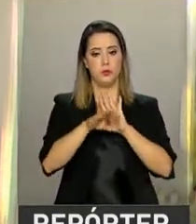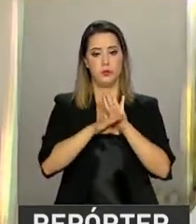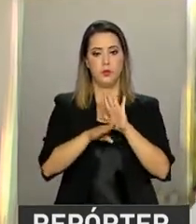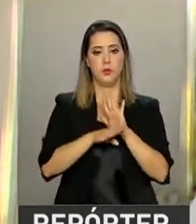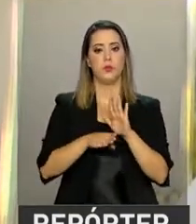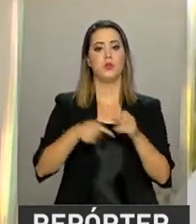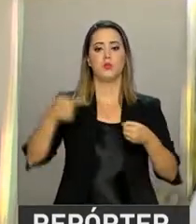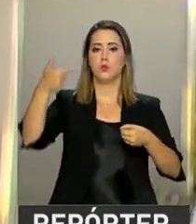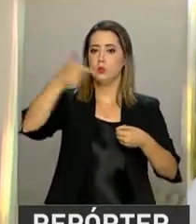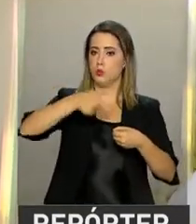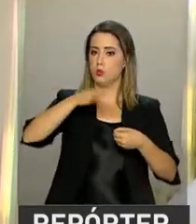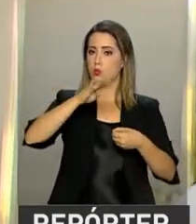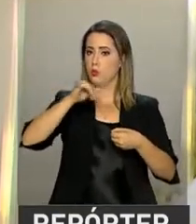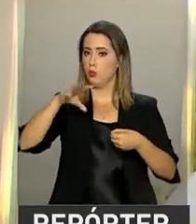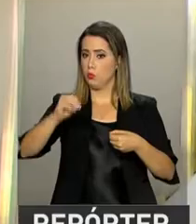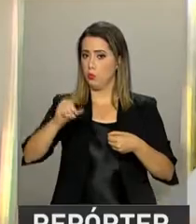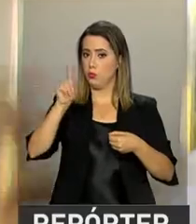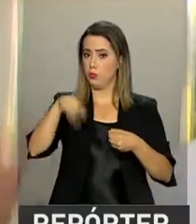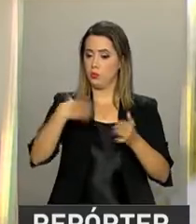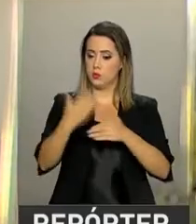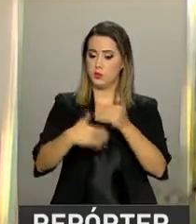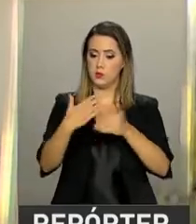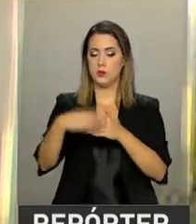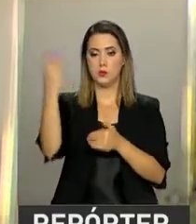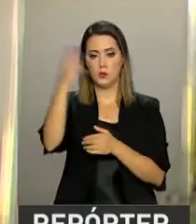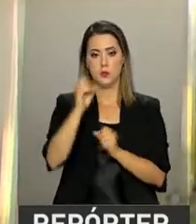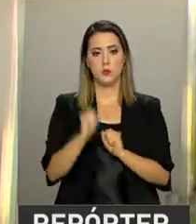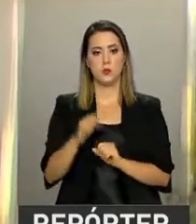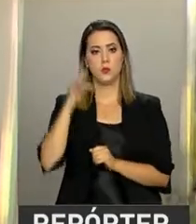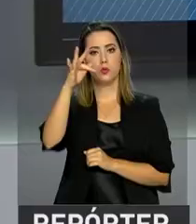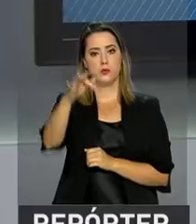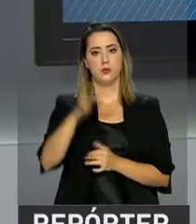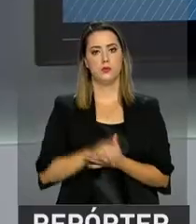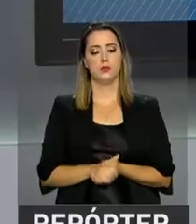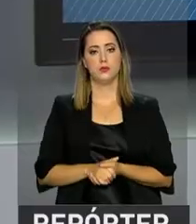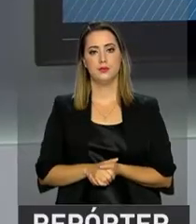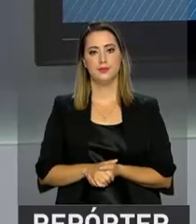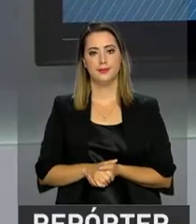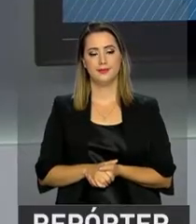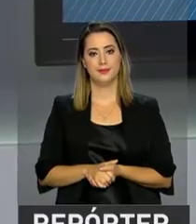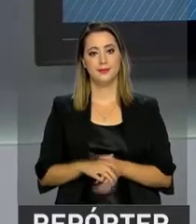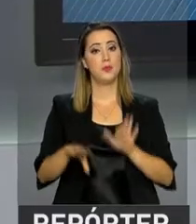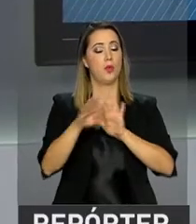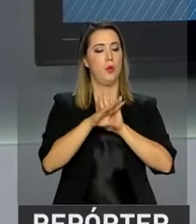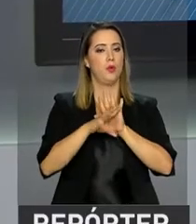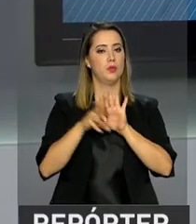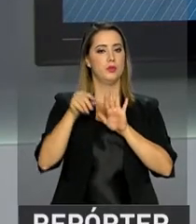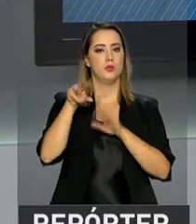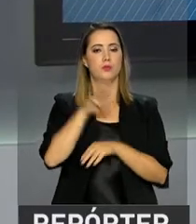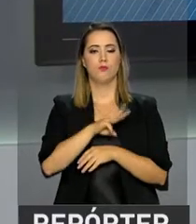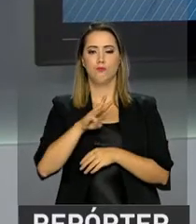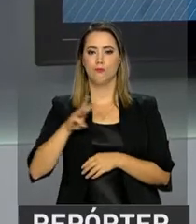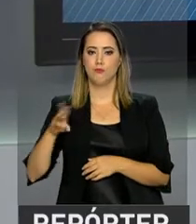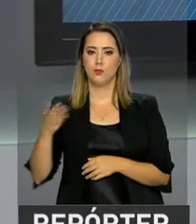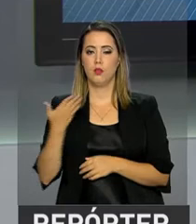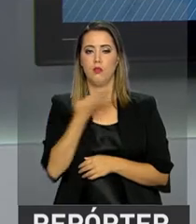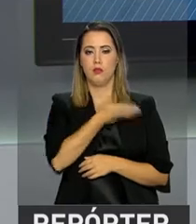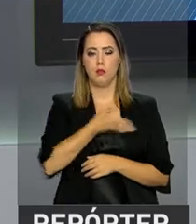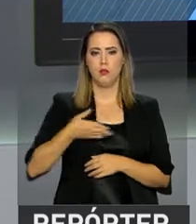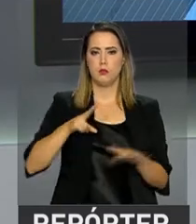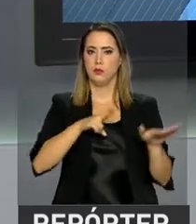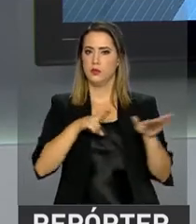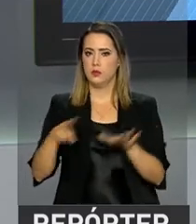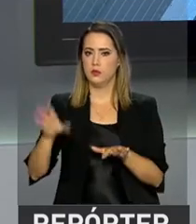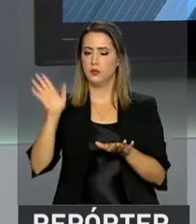biodiesel mostrando o desenvolvimento que o brasil pode ter futuramente ea programação completa da semana nacional de ciência